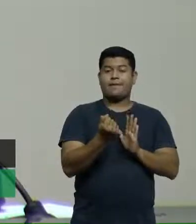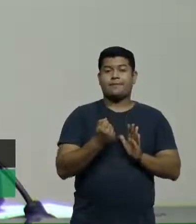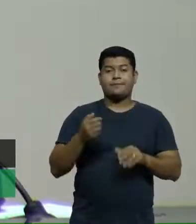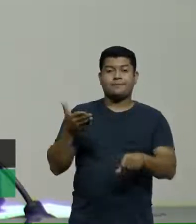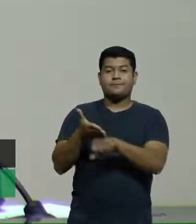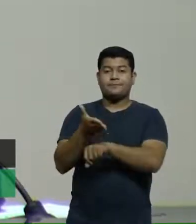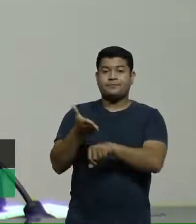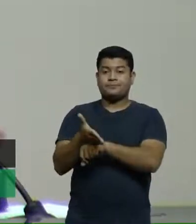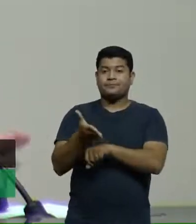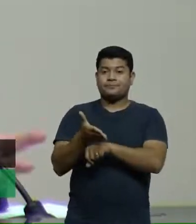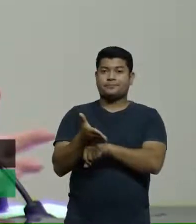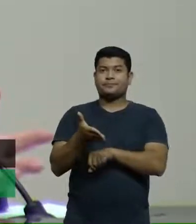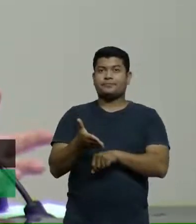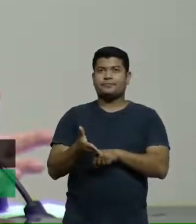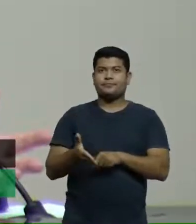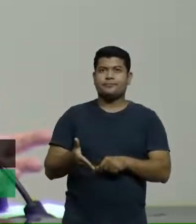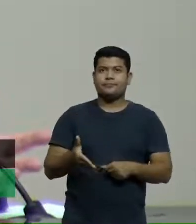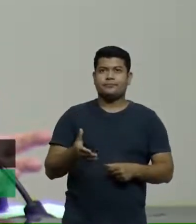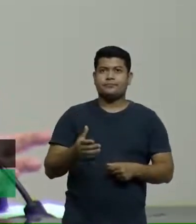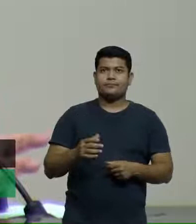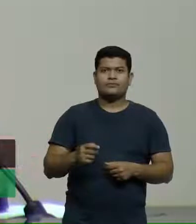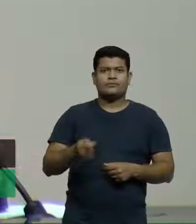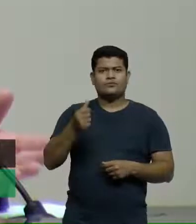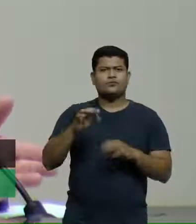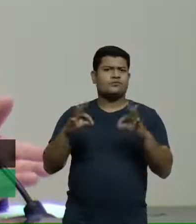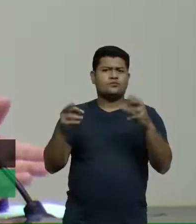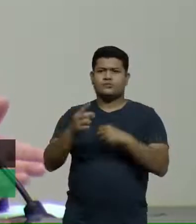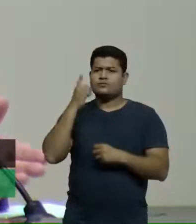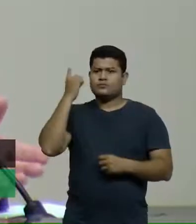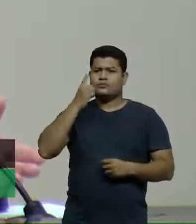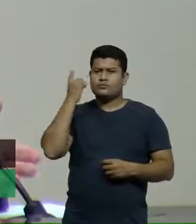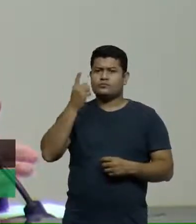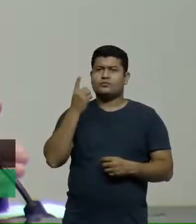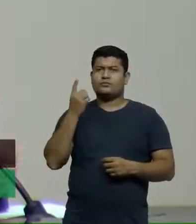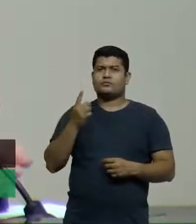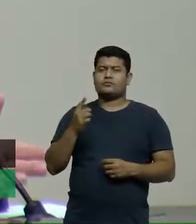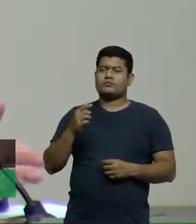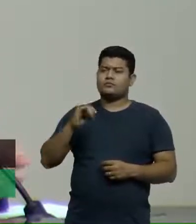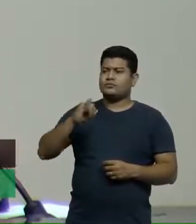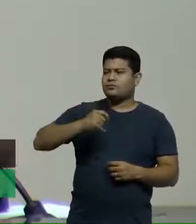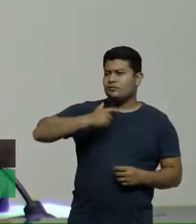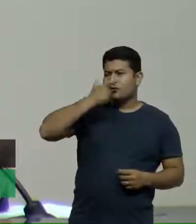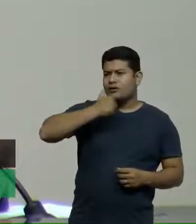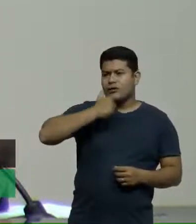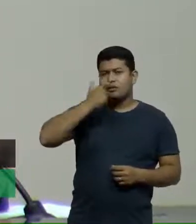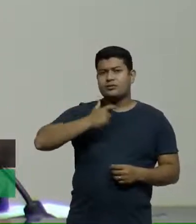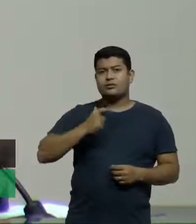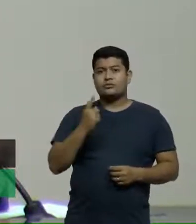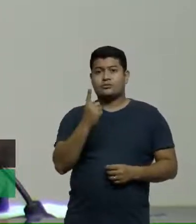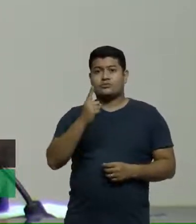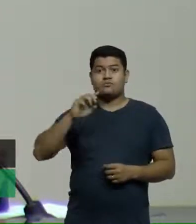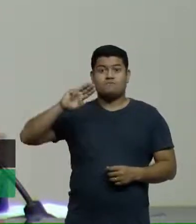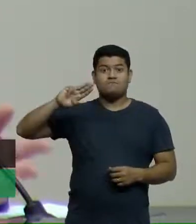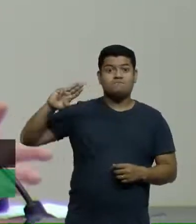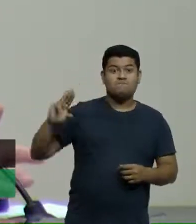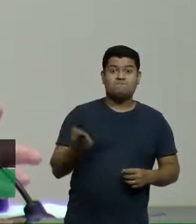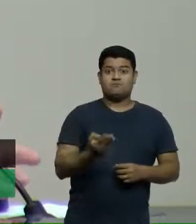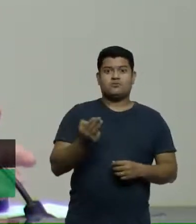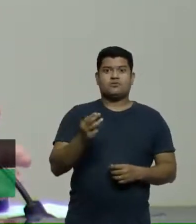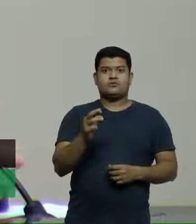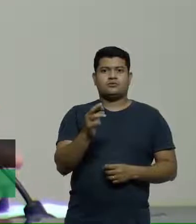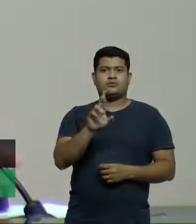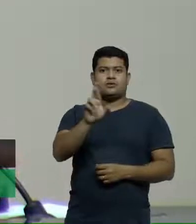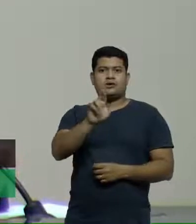aí foram quase todos os deputados, deputado Jerry Comper, quase R$1 milhão também